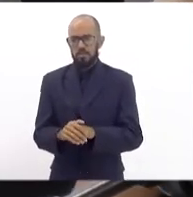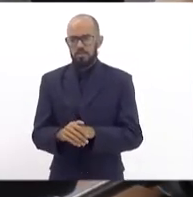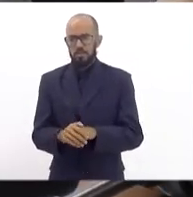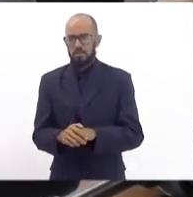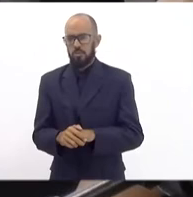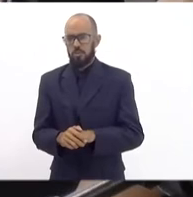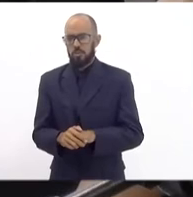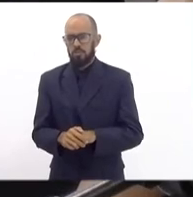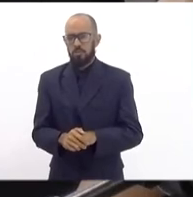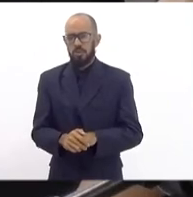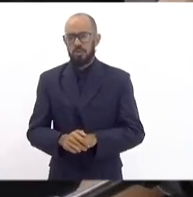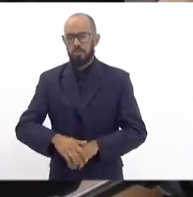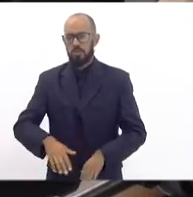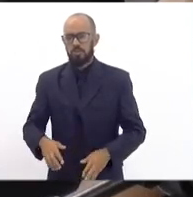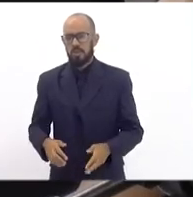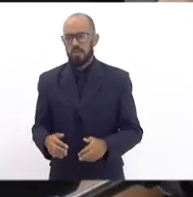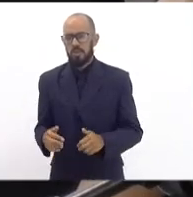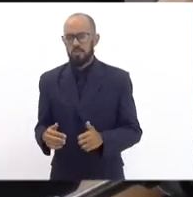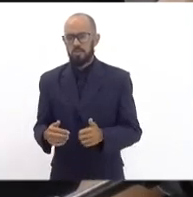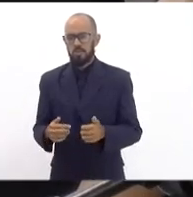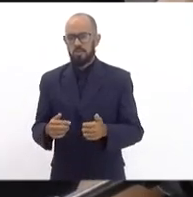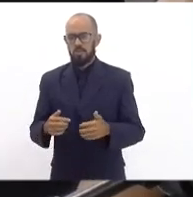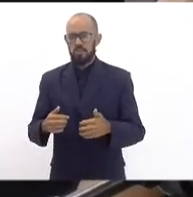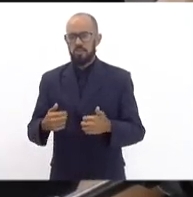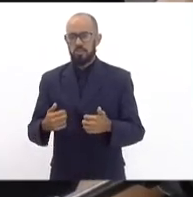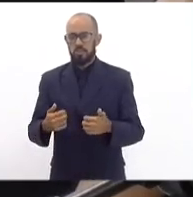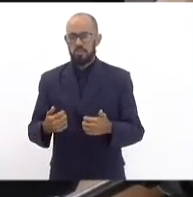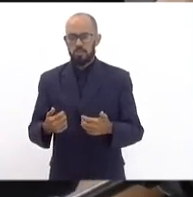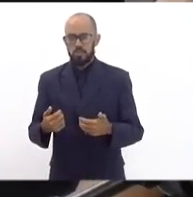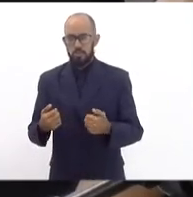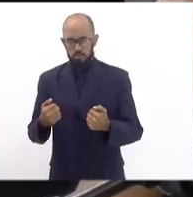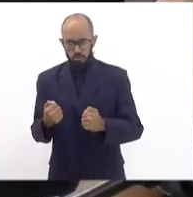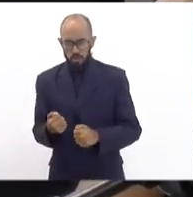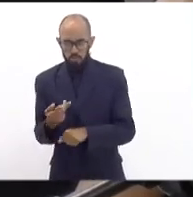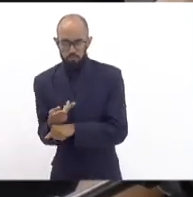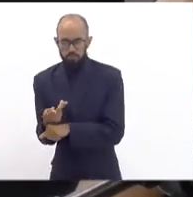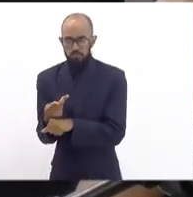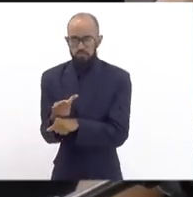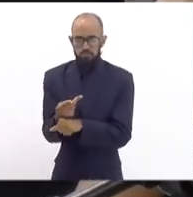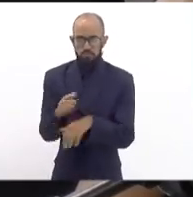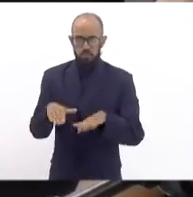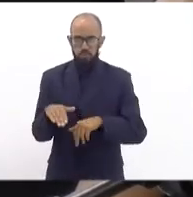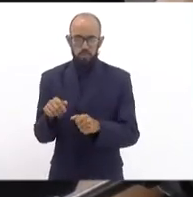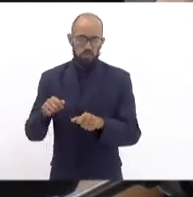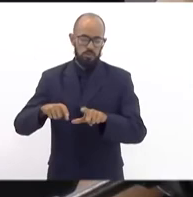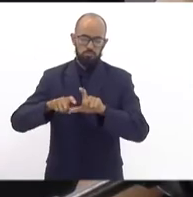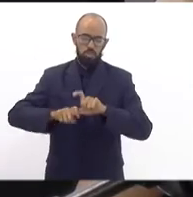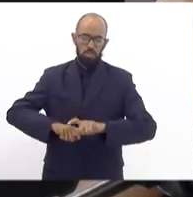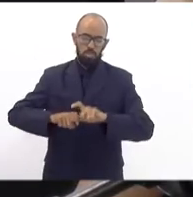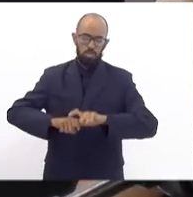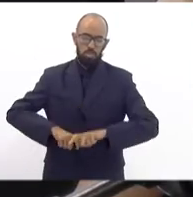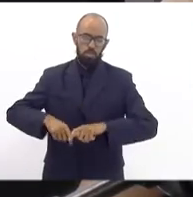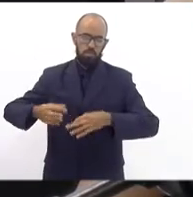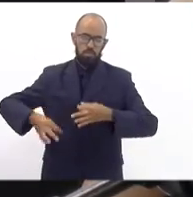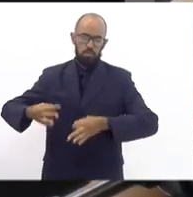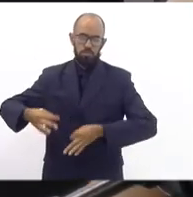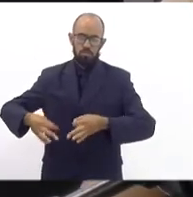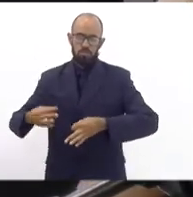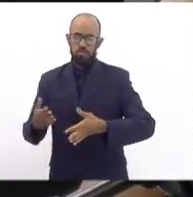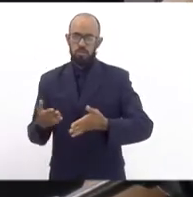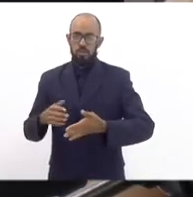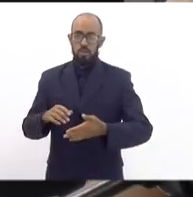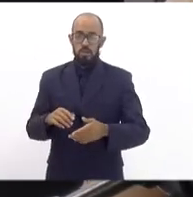gente está buscando alguma coisa quando pode estar pendurado já no site do tribunal há muito tempo.